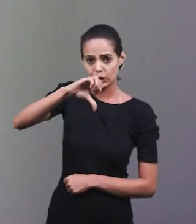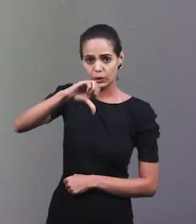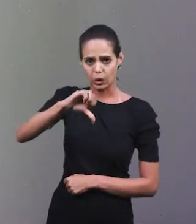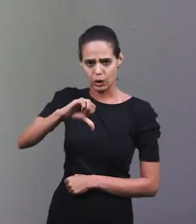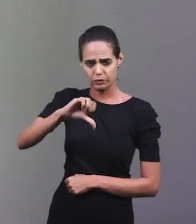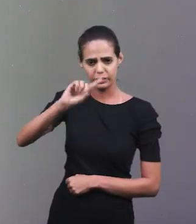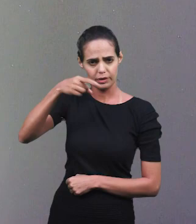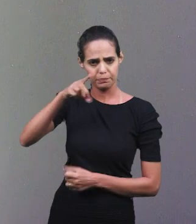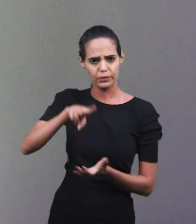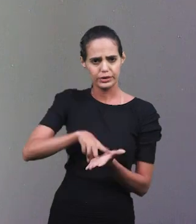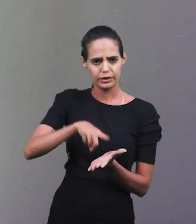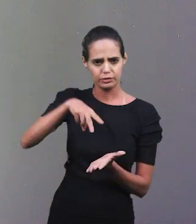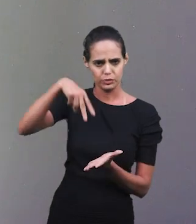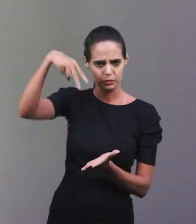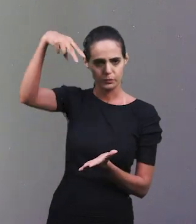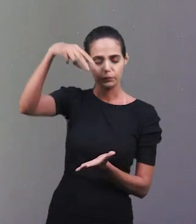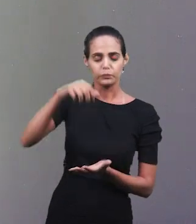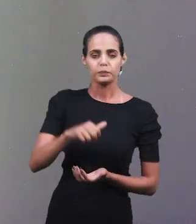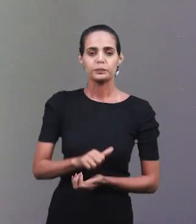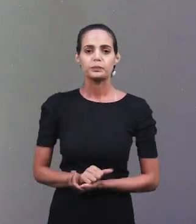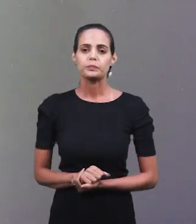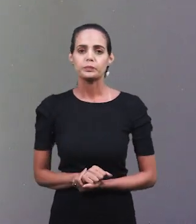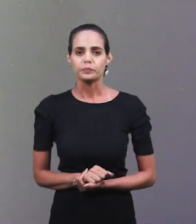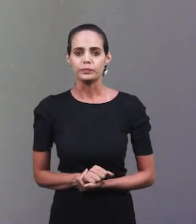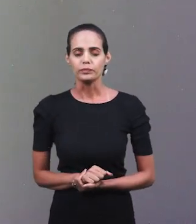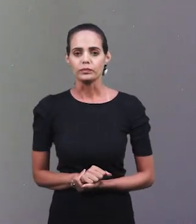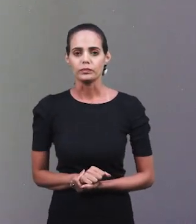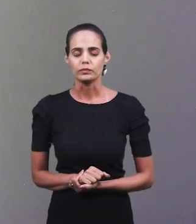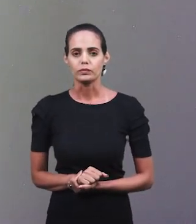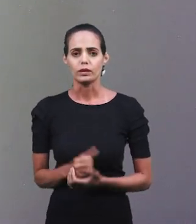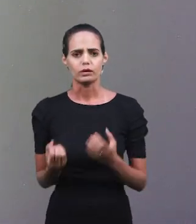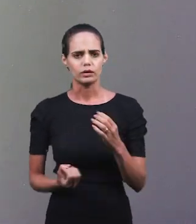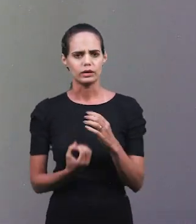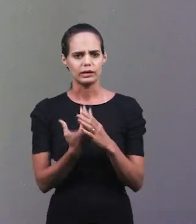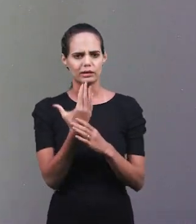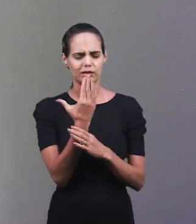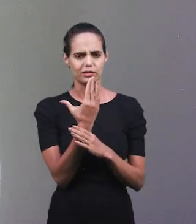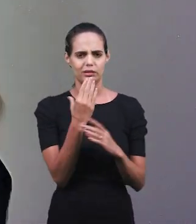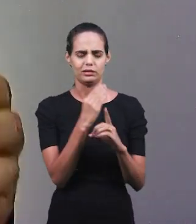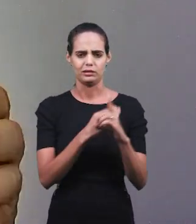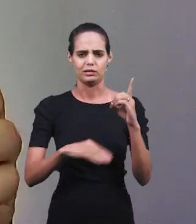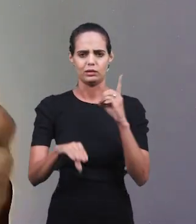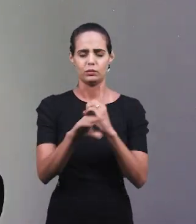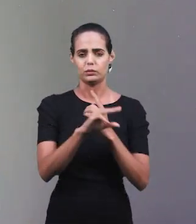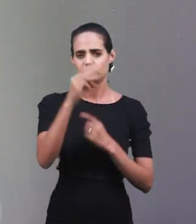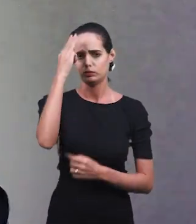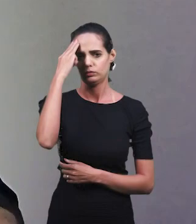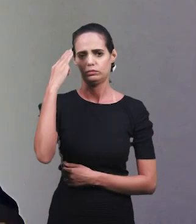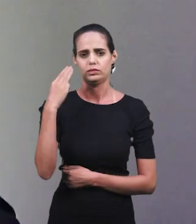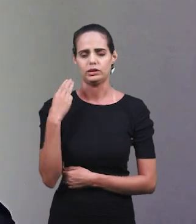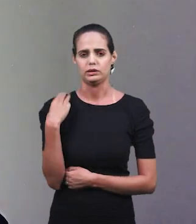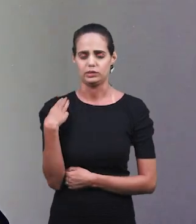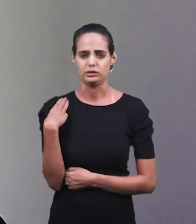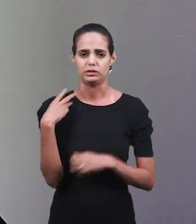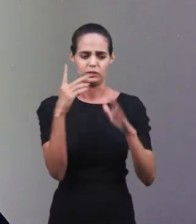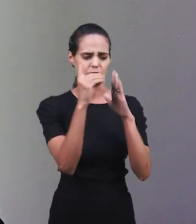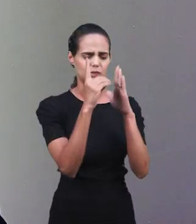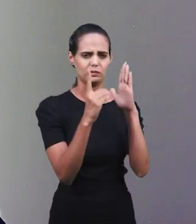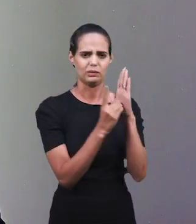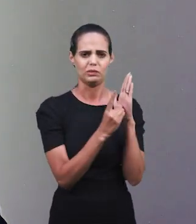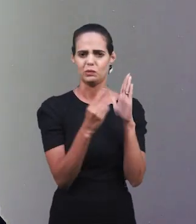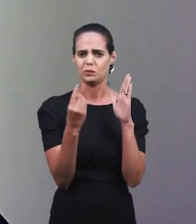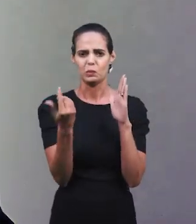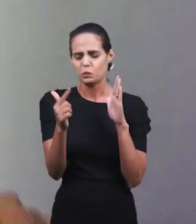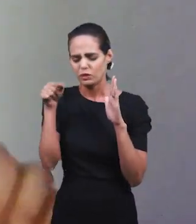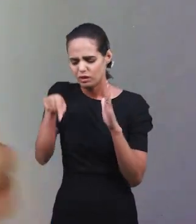Gregório, ele cria o culto também à Virgem Maria. Não, tem que cultuar a Virgem Maria. Isso é um dogma, não tem